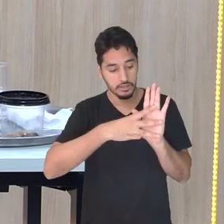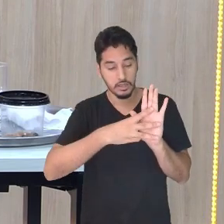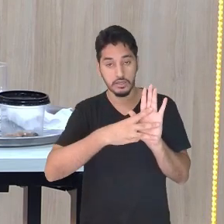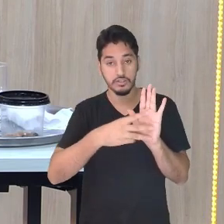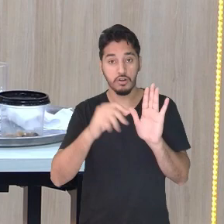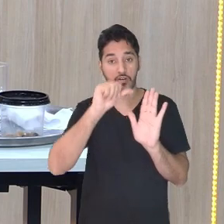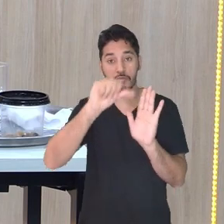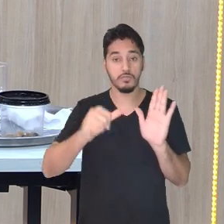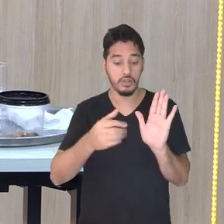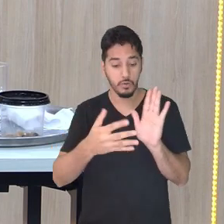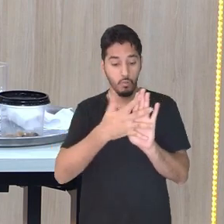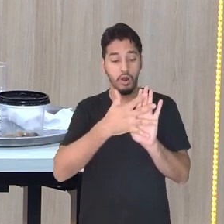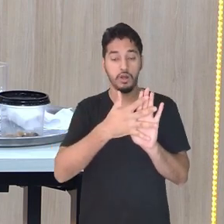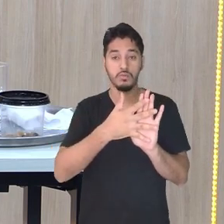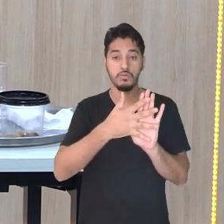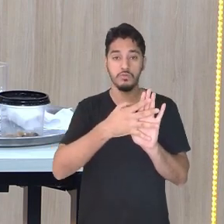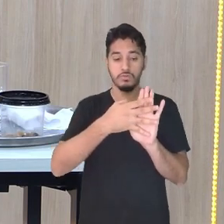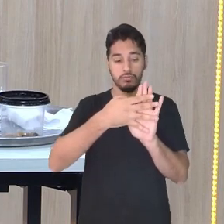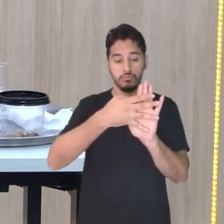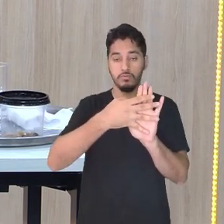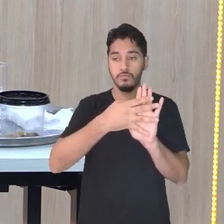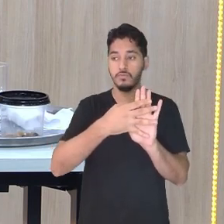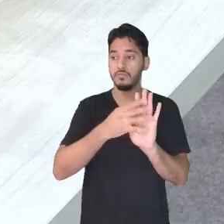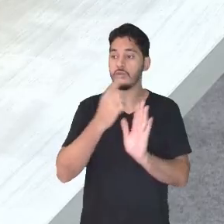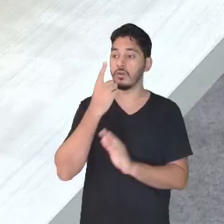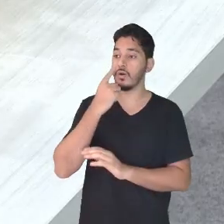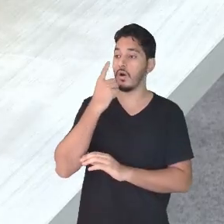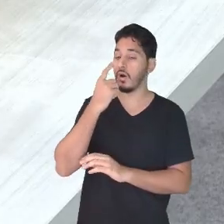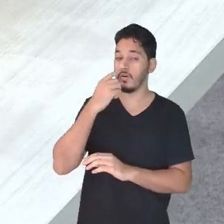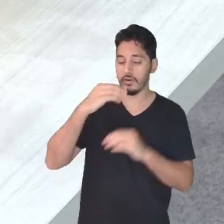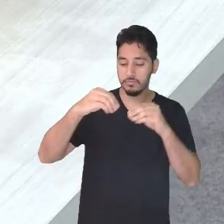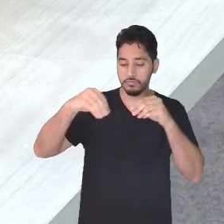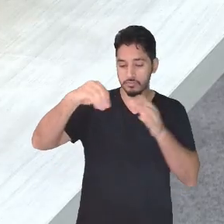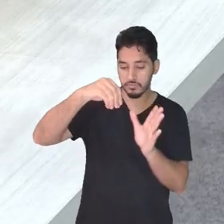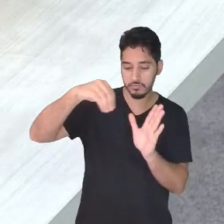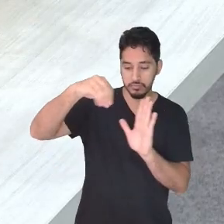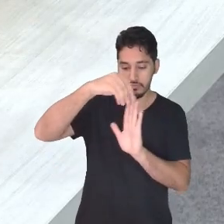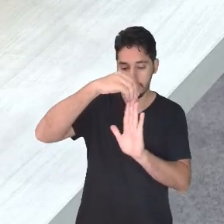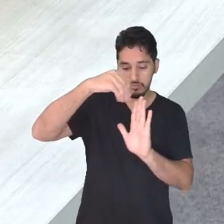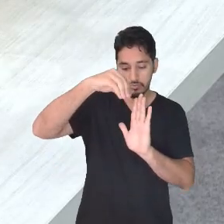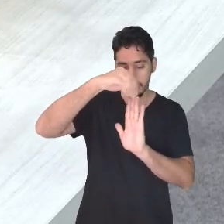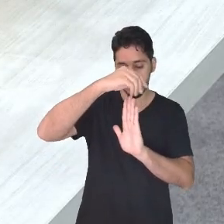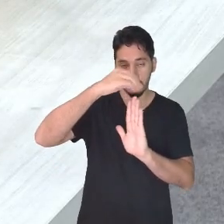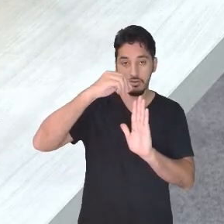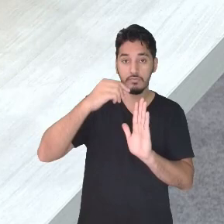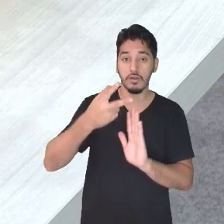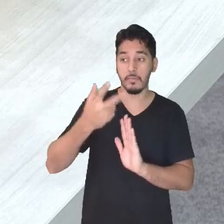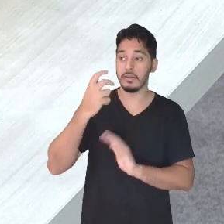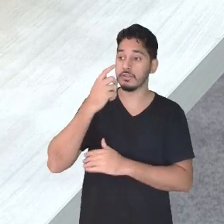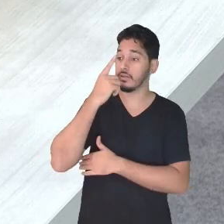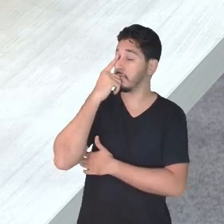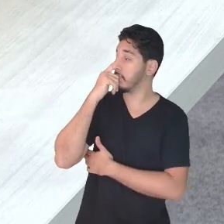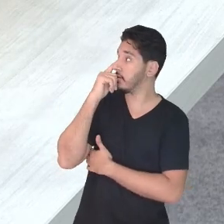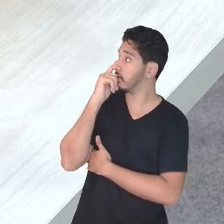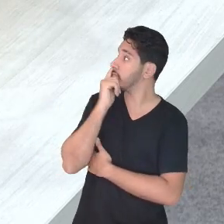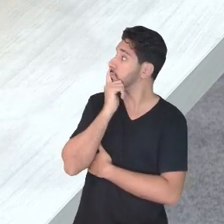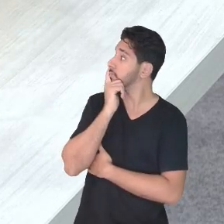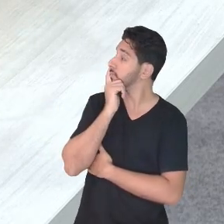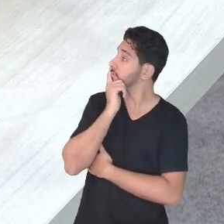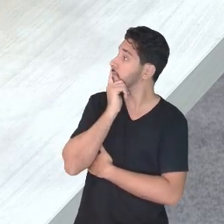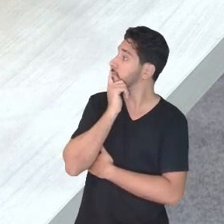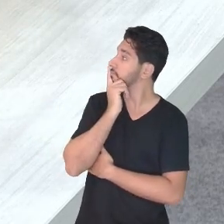vou transformar em polifásica e vou colocar orégano aqui para que vocês observem. Então,